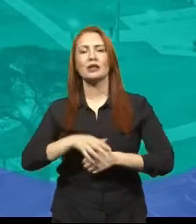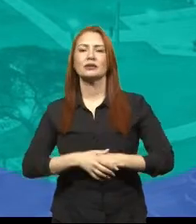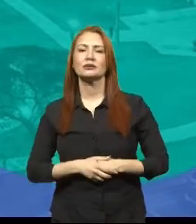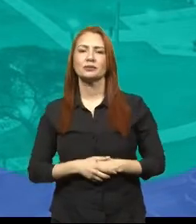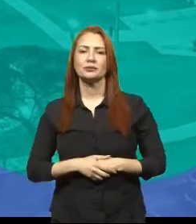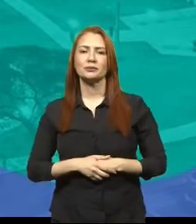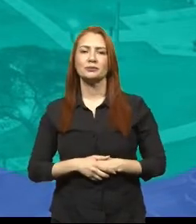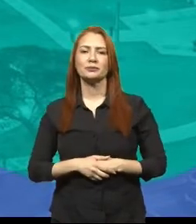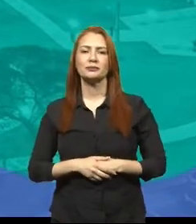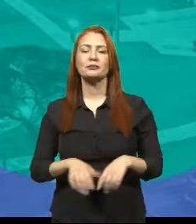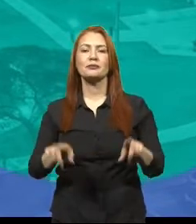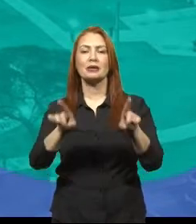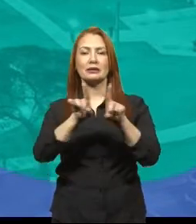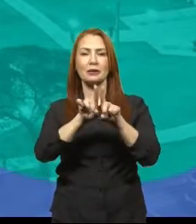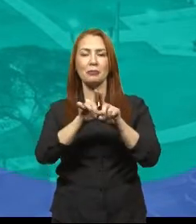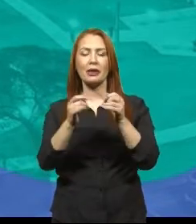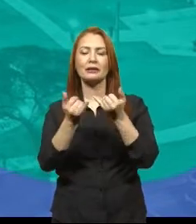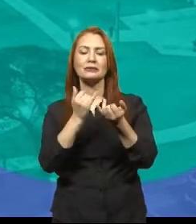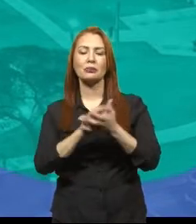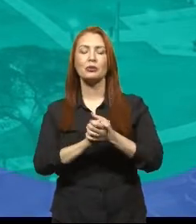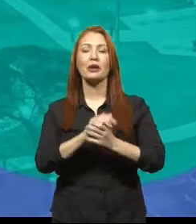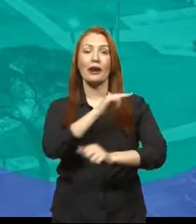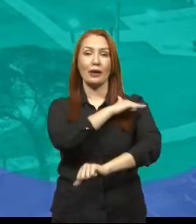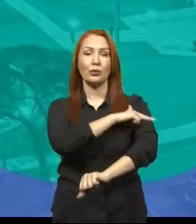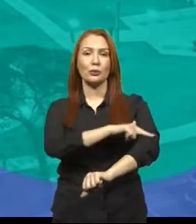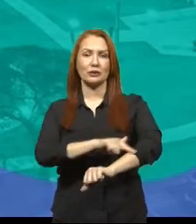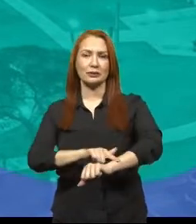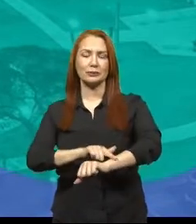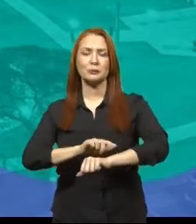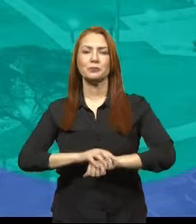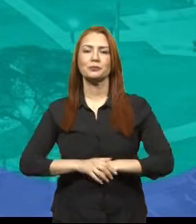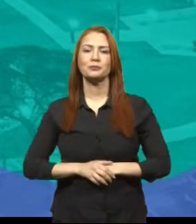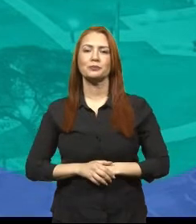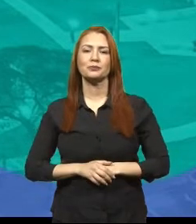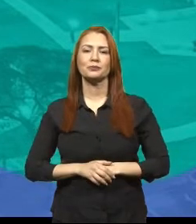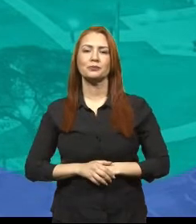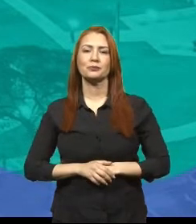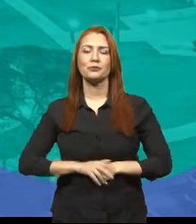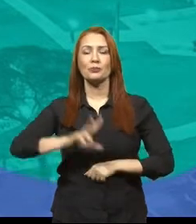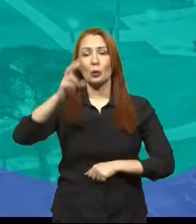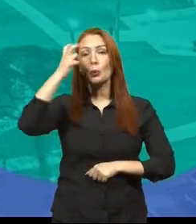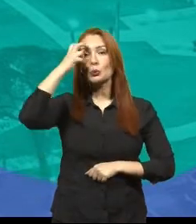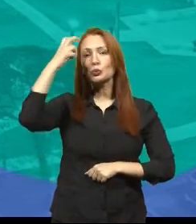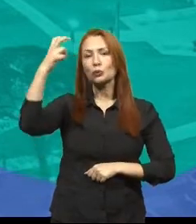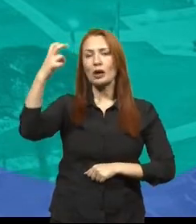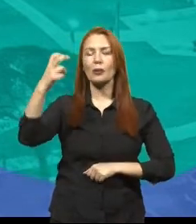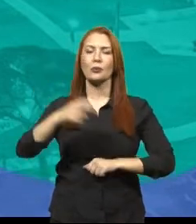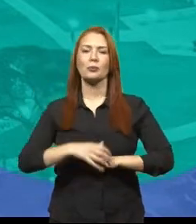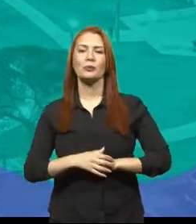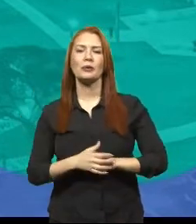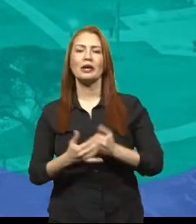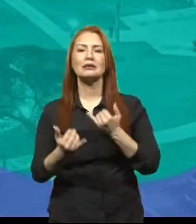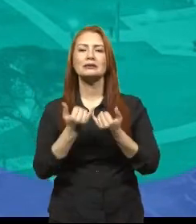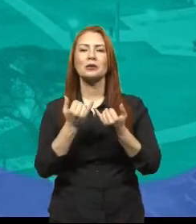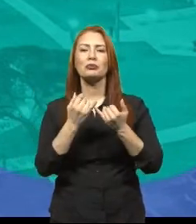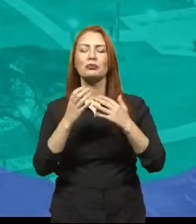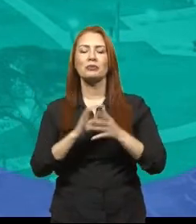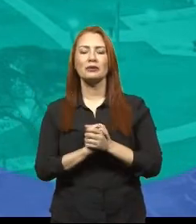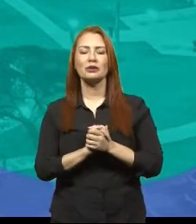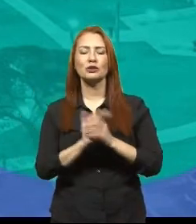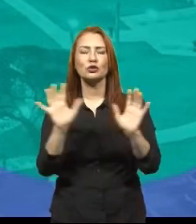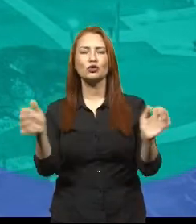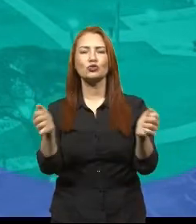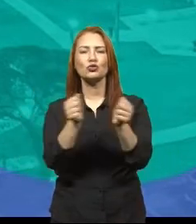de educação, por exemplo, parte cultural mesmo, integração entre culturas,